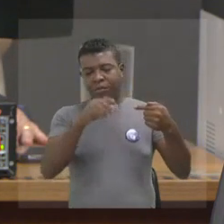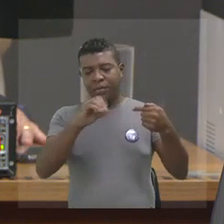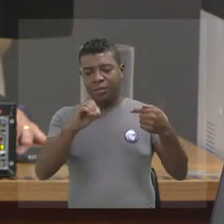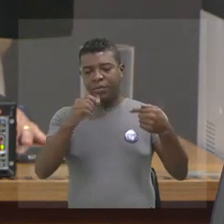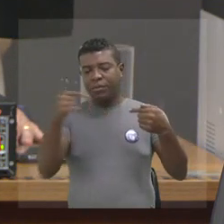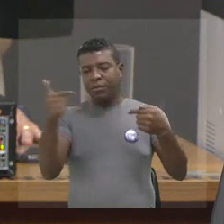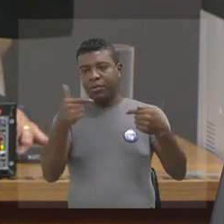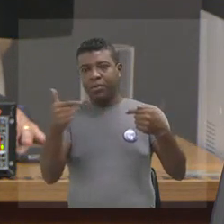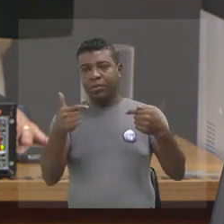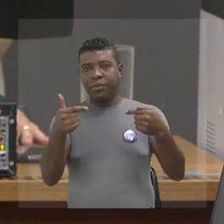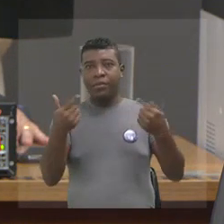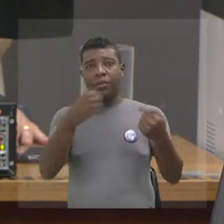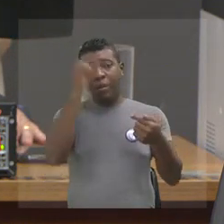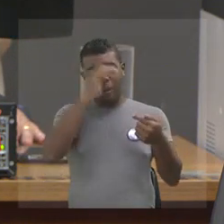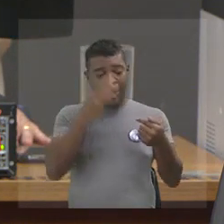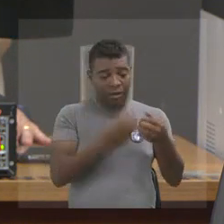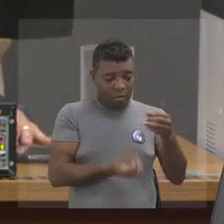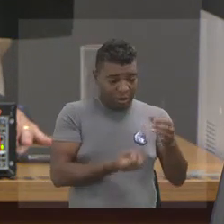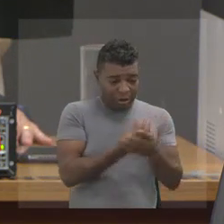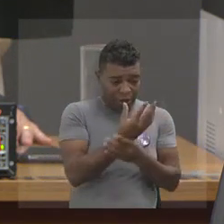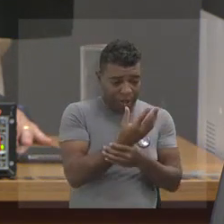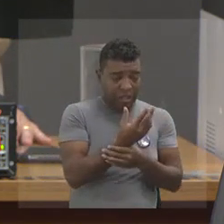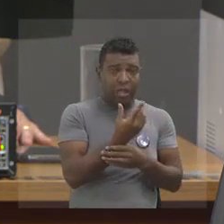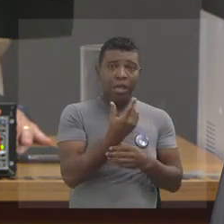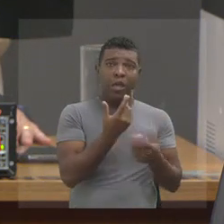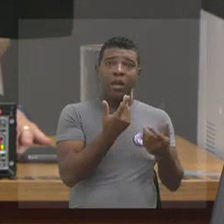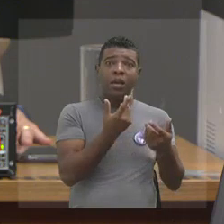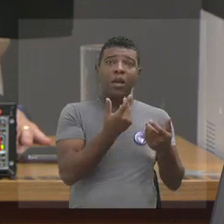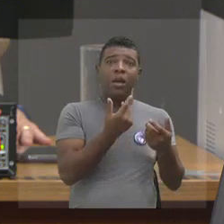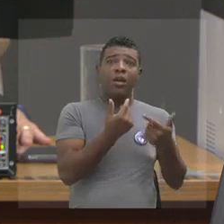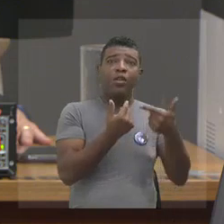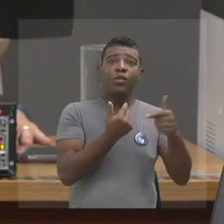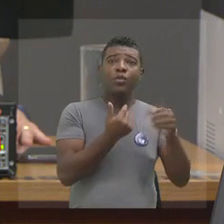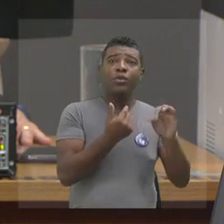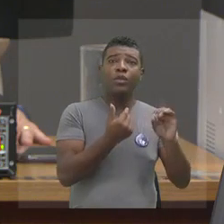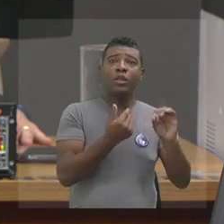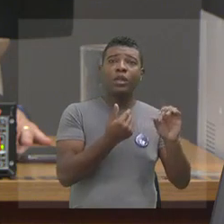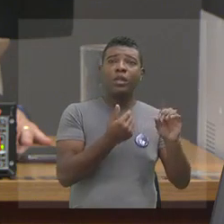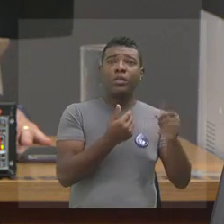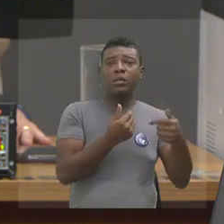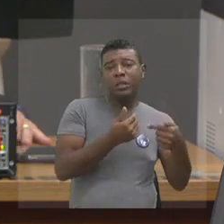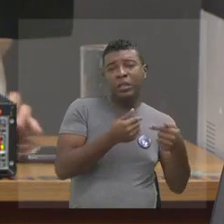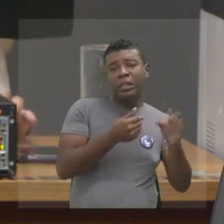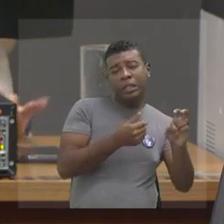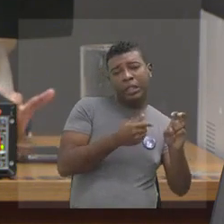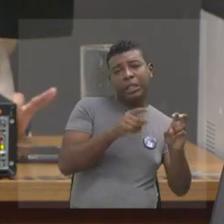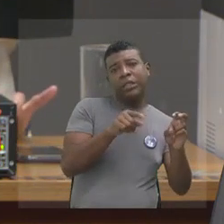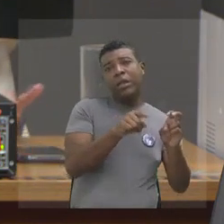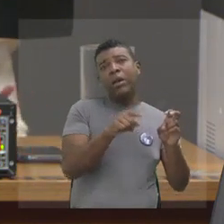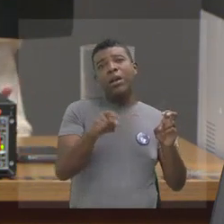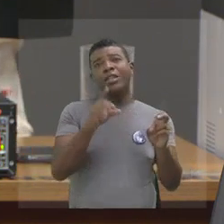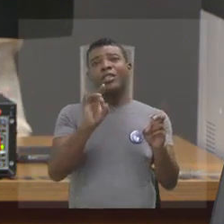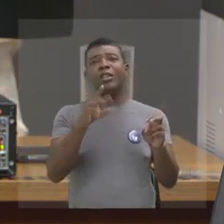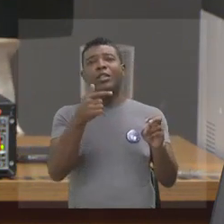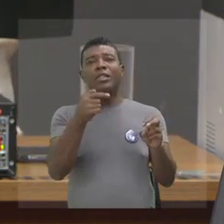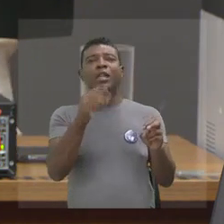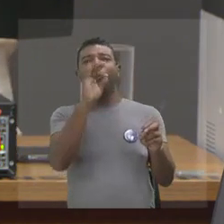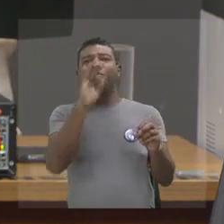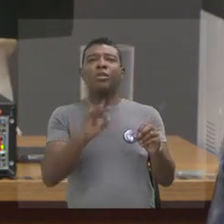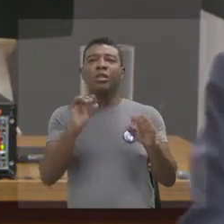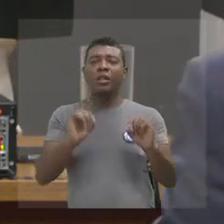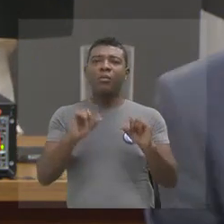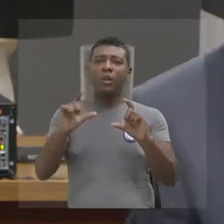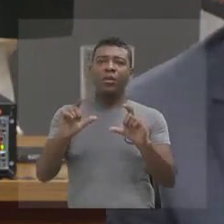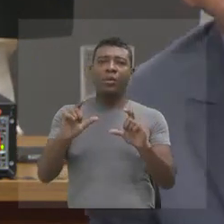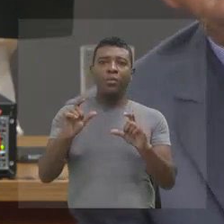milhões de Tonelada hoje está com 380 com 7% a mais a China produzia